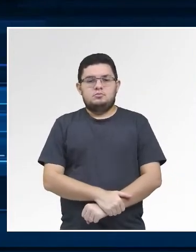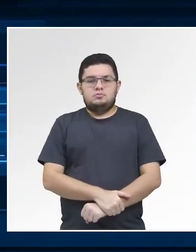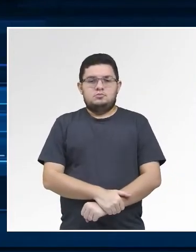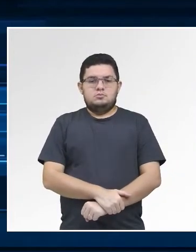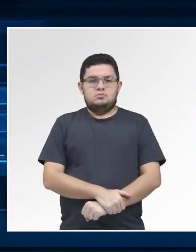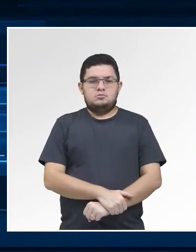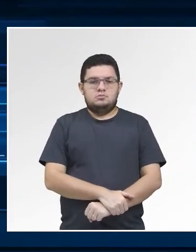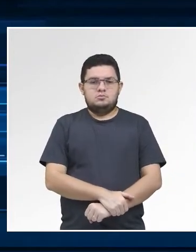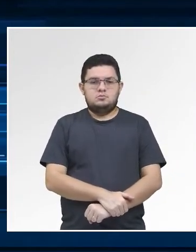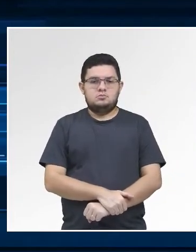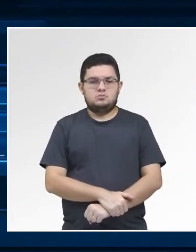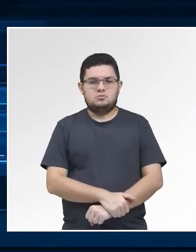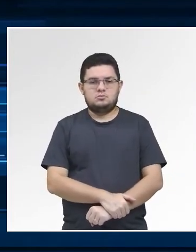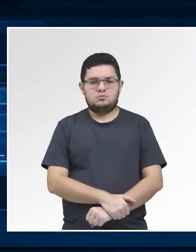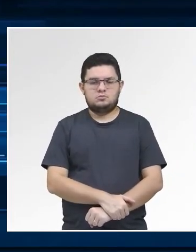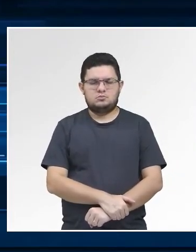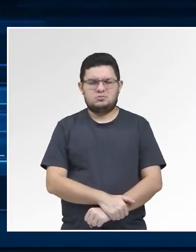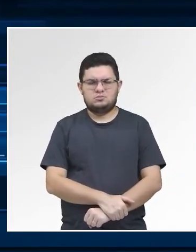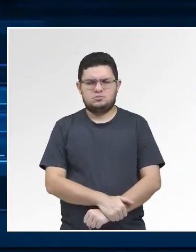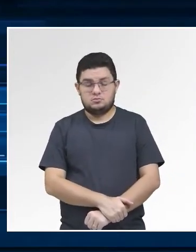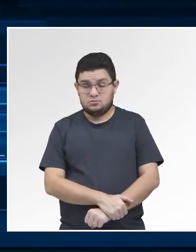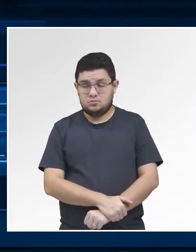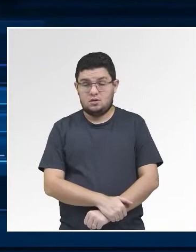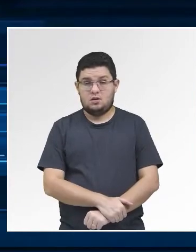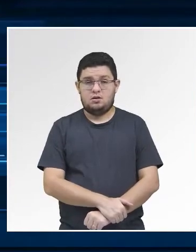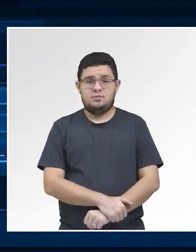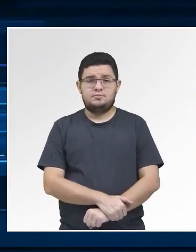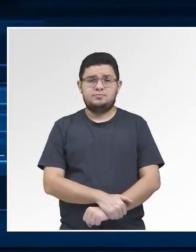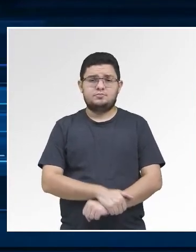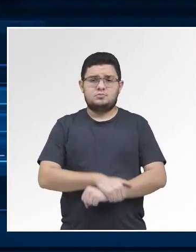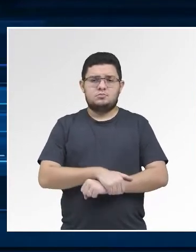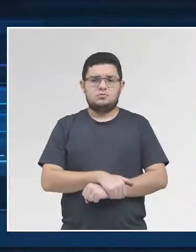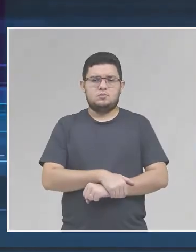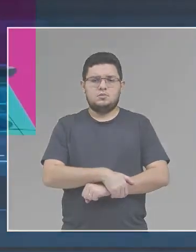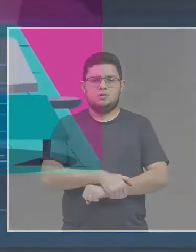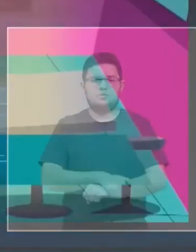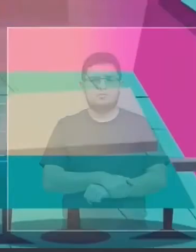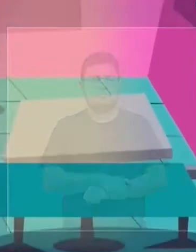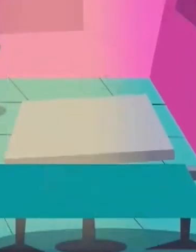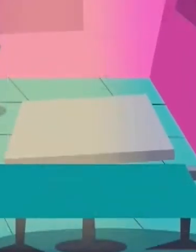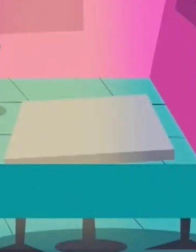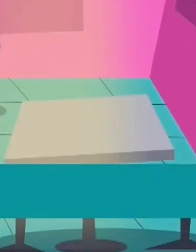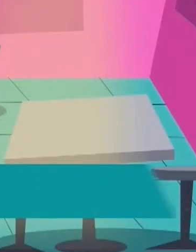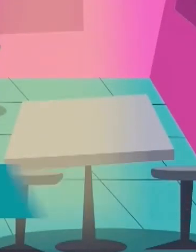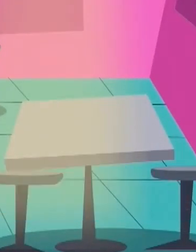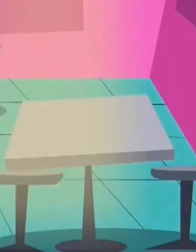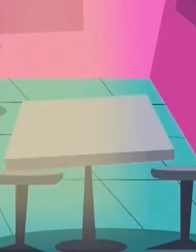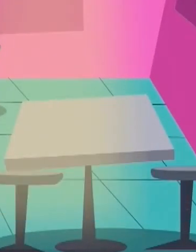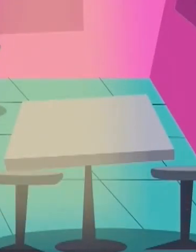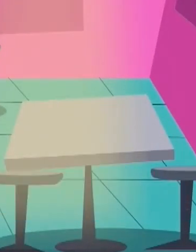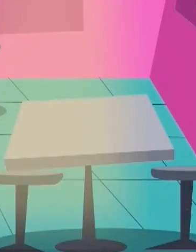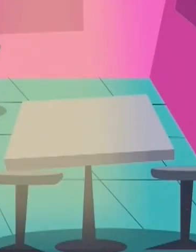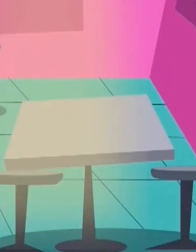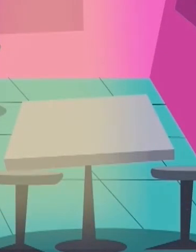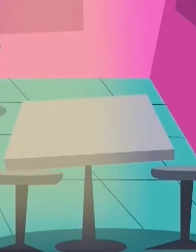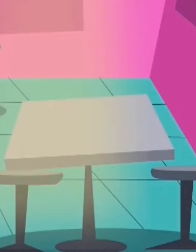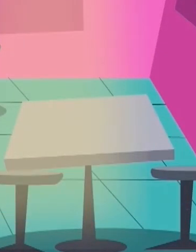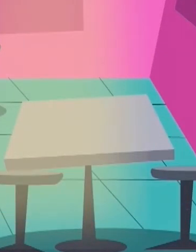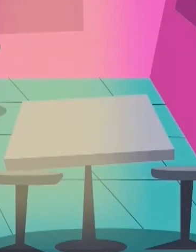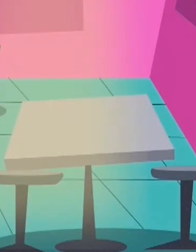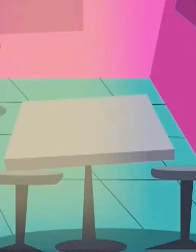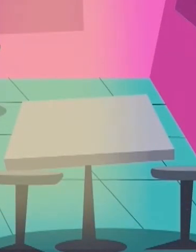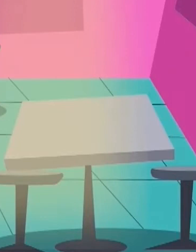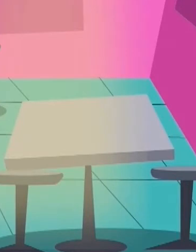We are very shocked that you had a little fight with Carmen. Actually, we didn't fight. We were never